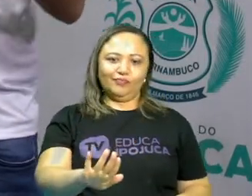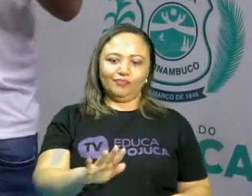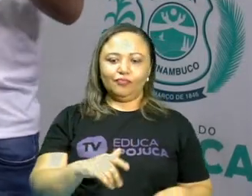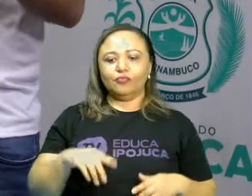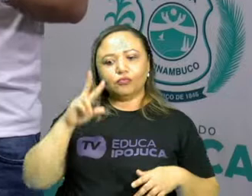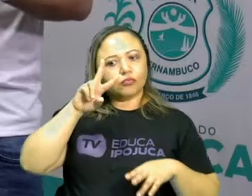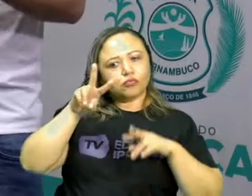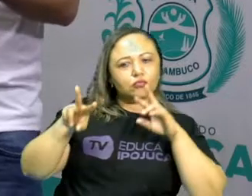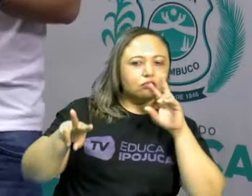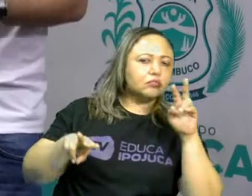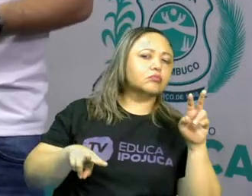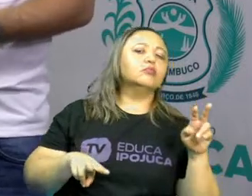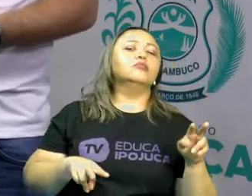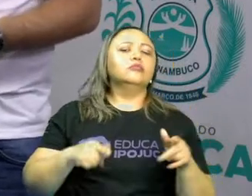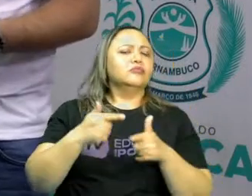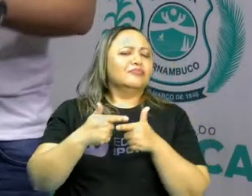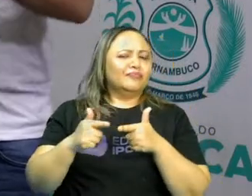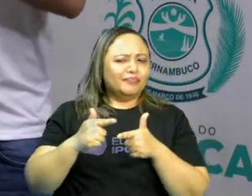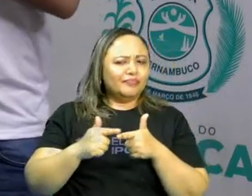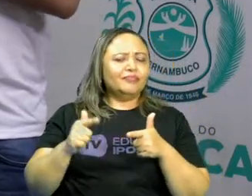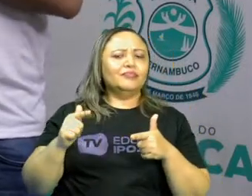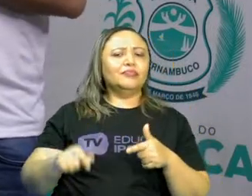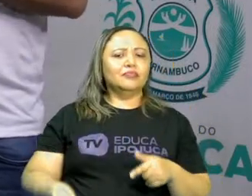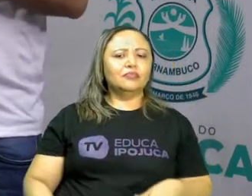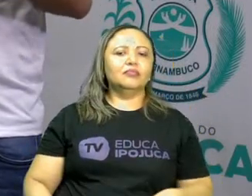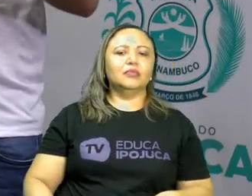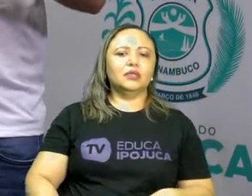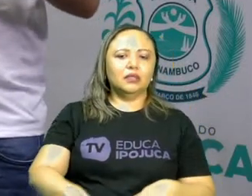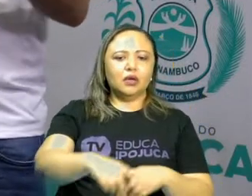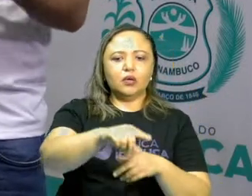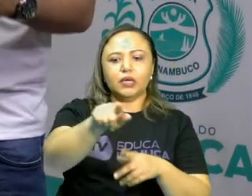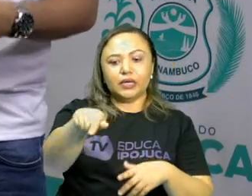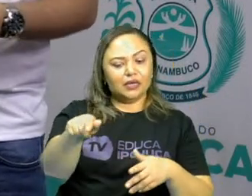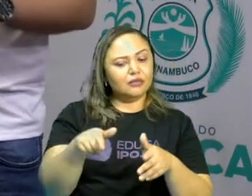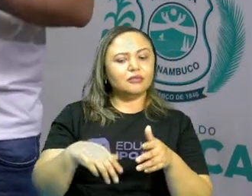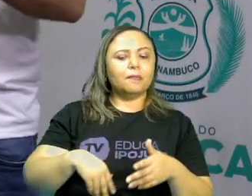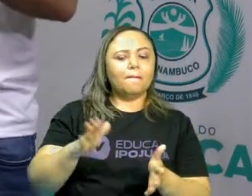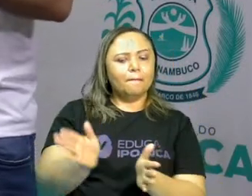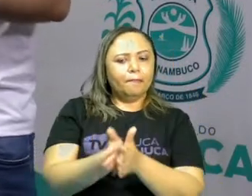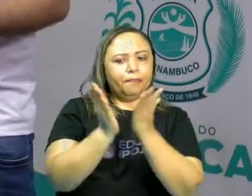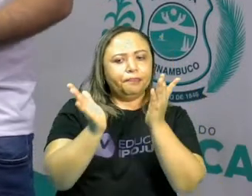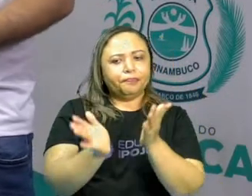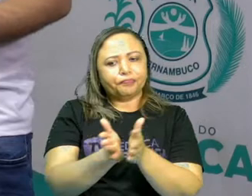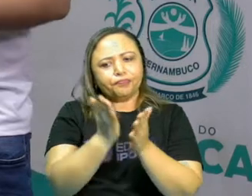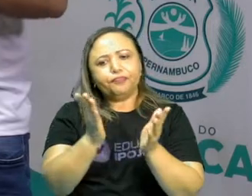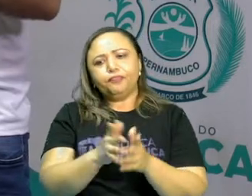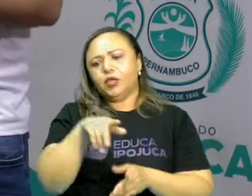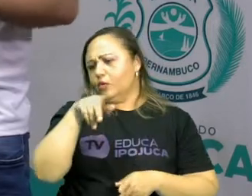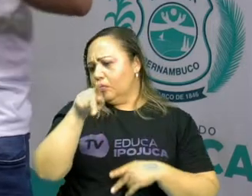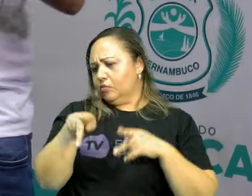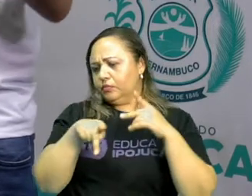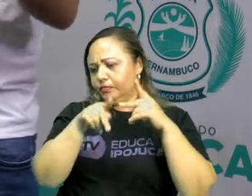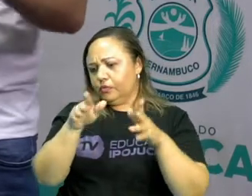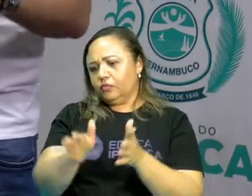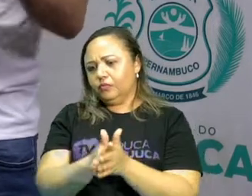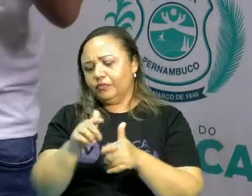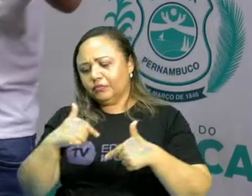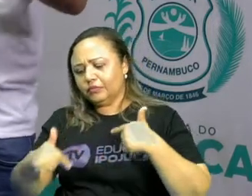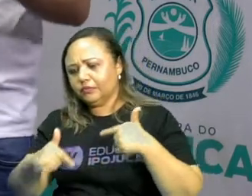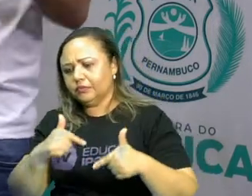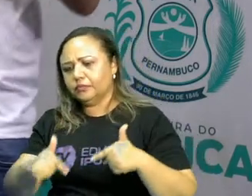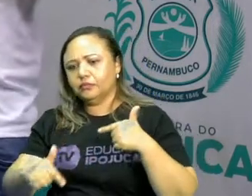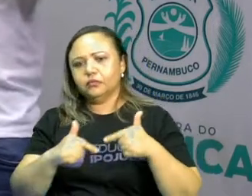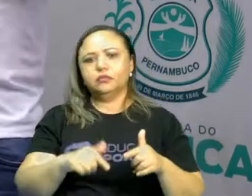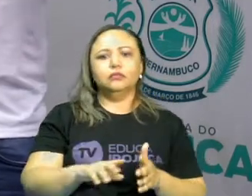insatisfeitas, sobretudo na França, durante a Revolução Francesa, com as suas condições de vida, com a pobreza, com o fato de elas trabalharem e